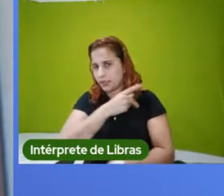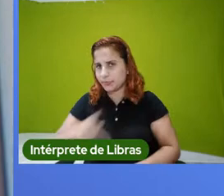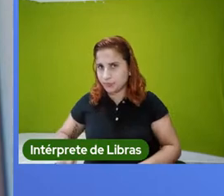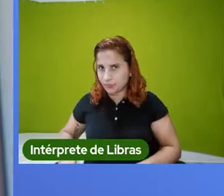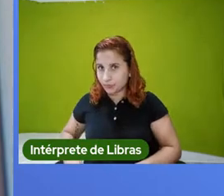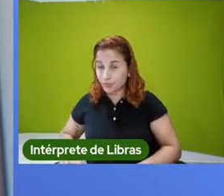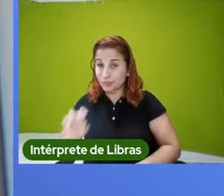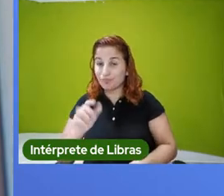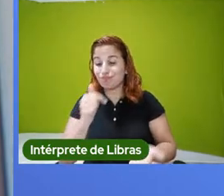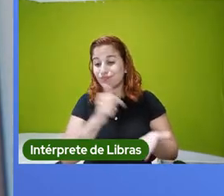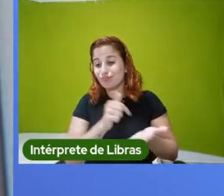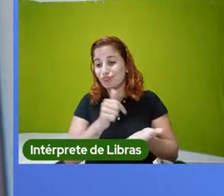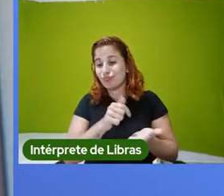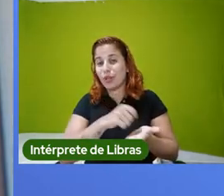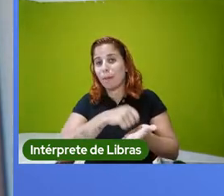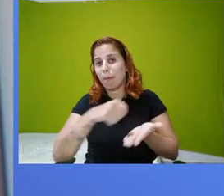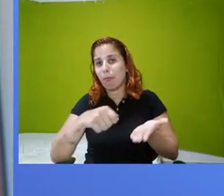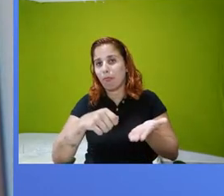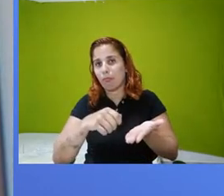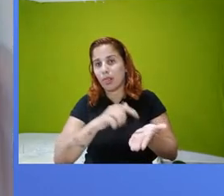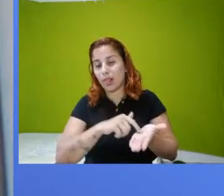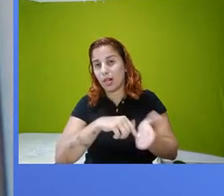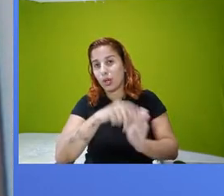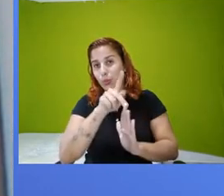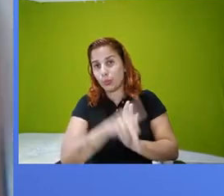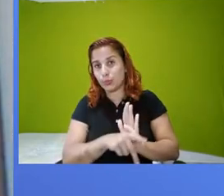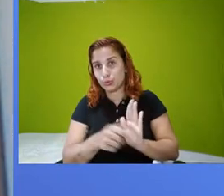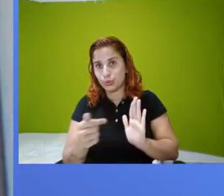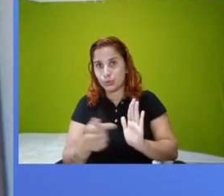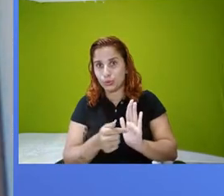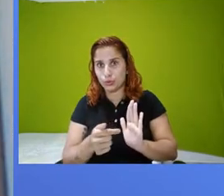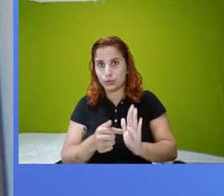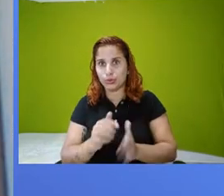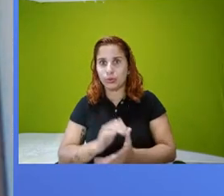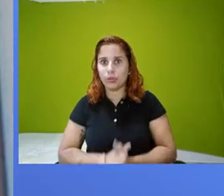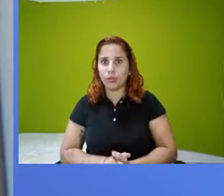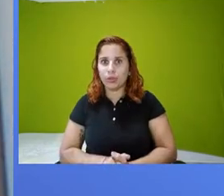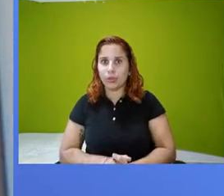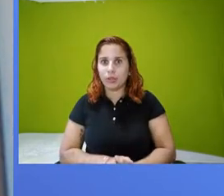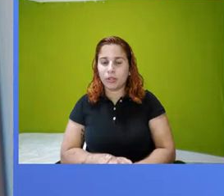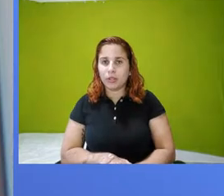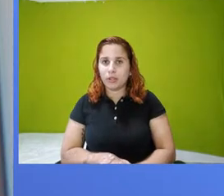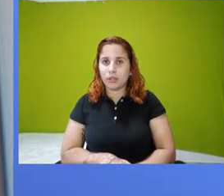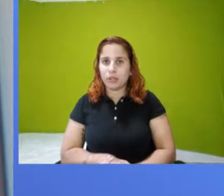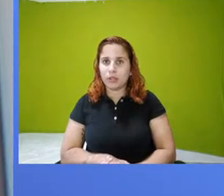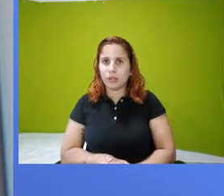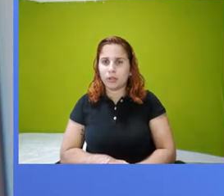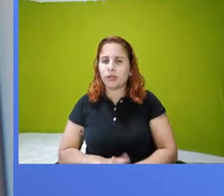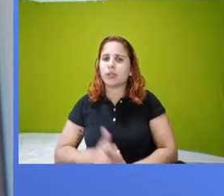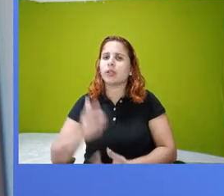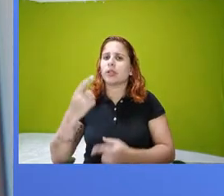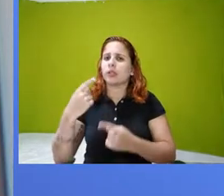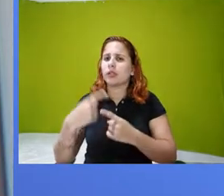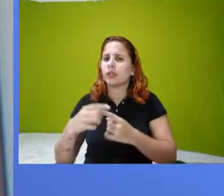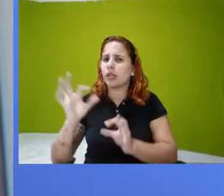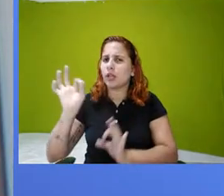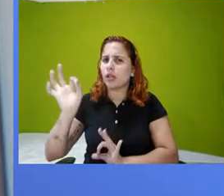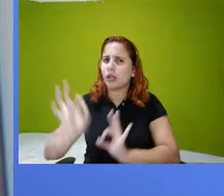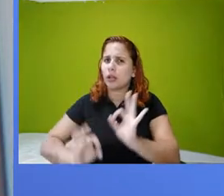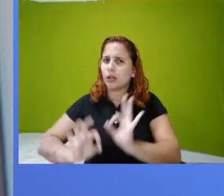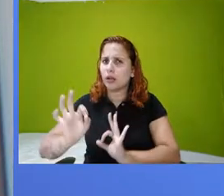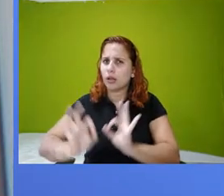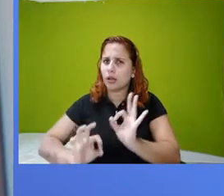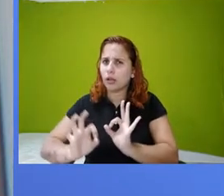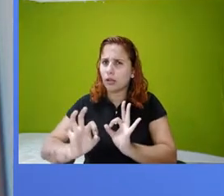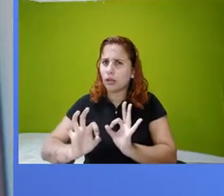nós não tivemos nenhum avanço nesse sentido. E o decreto nada mais era do que a organização, aliás,